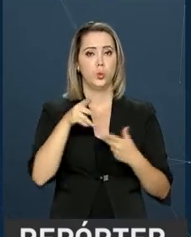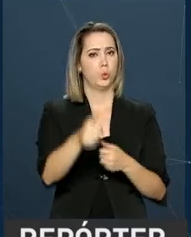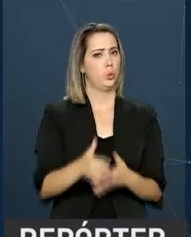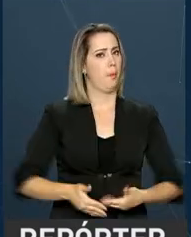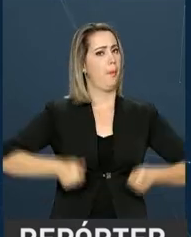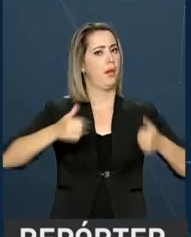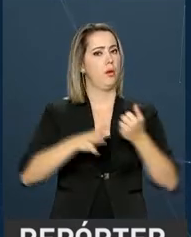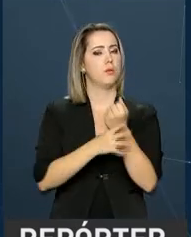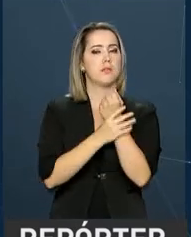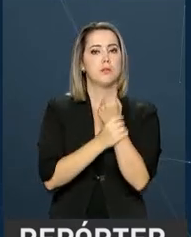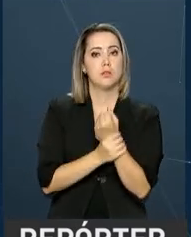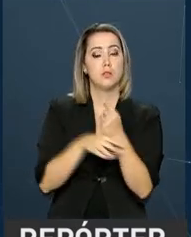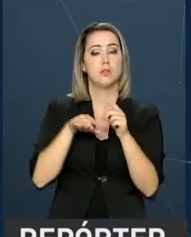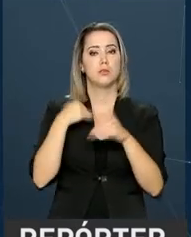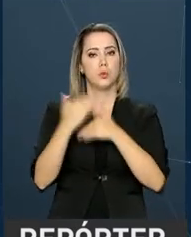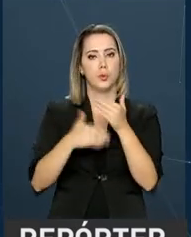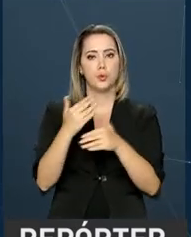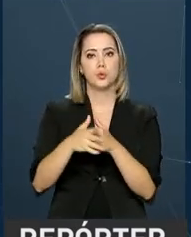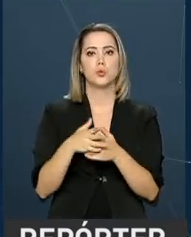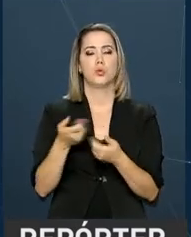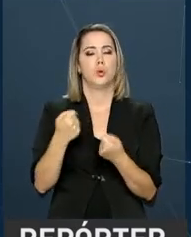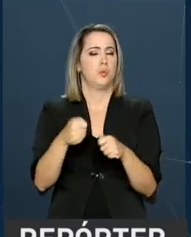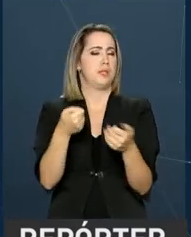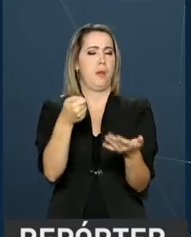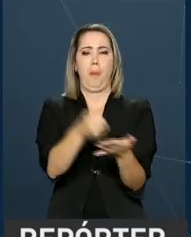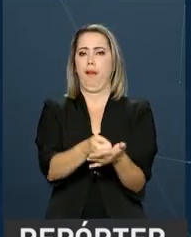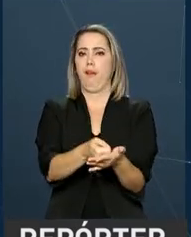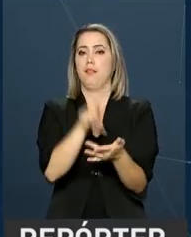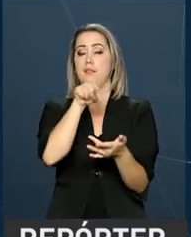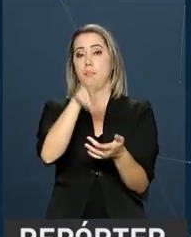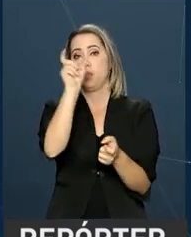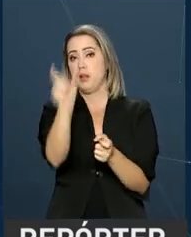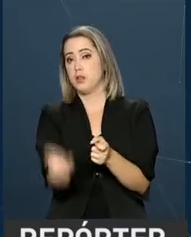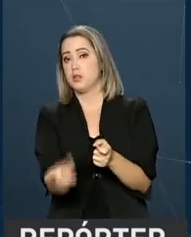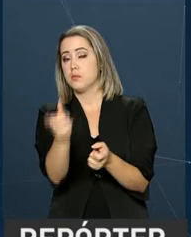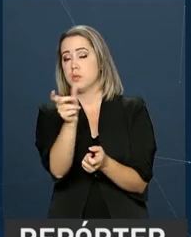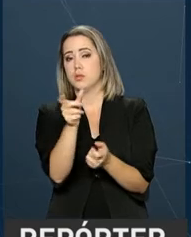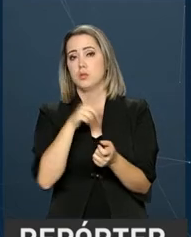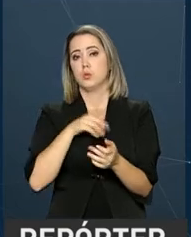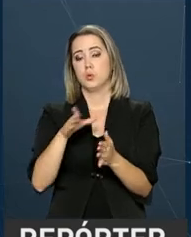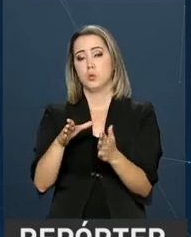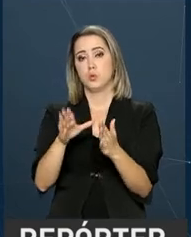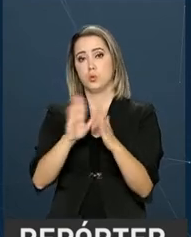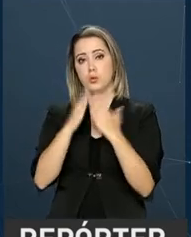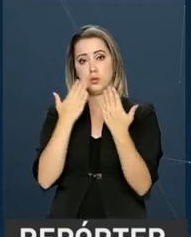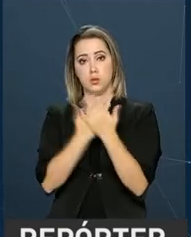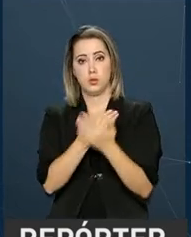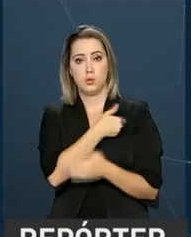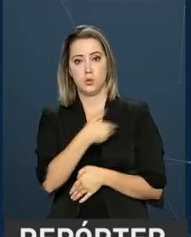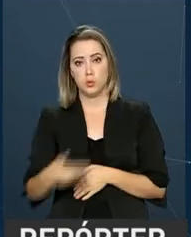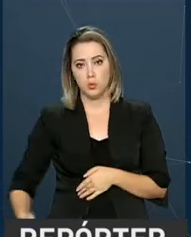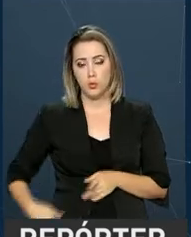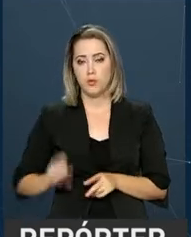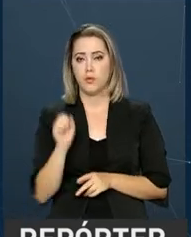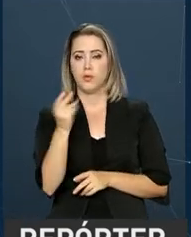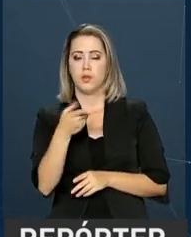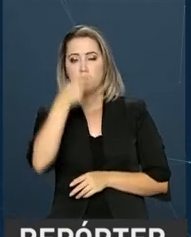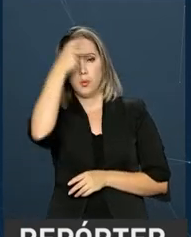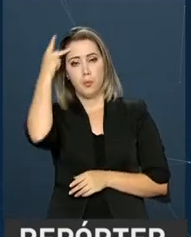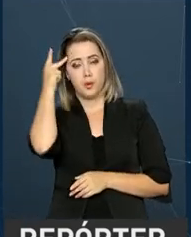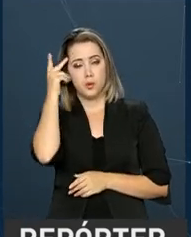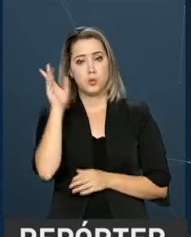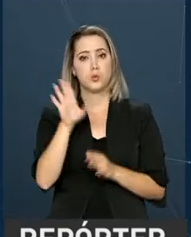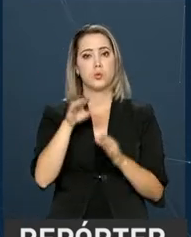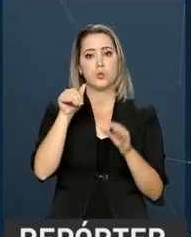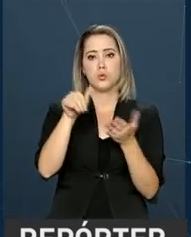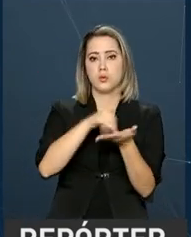prova mais segura. Continuam isentos da taxa de inscrição alunos de escolas públicas e jovens inscritos no